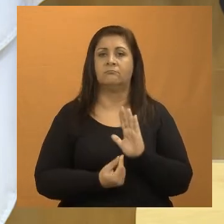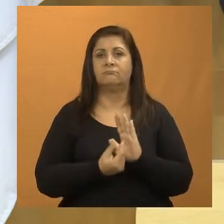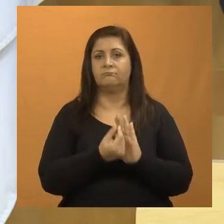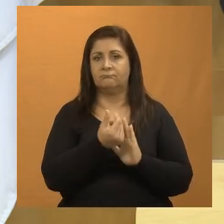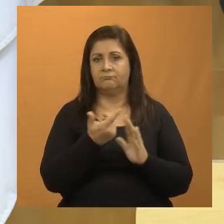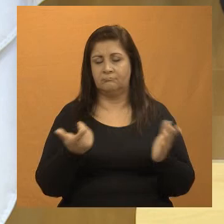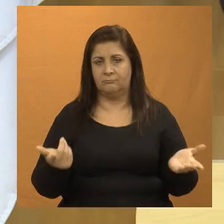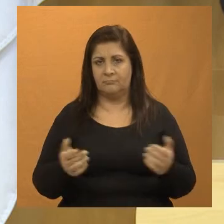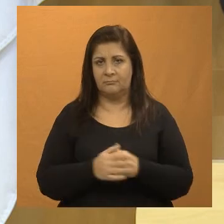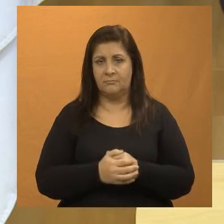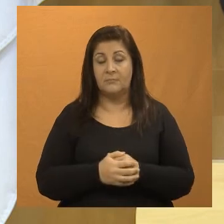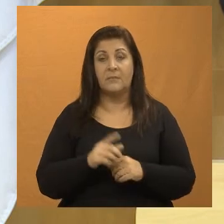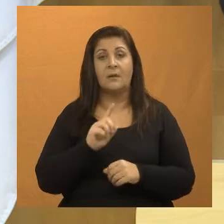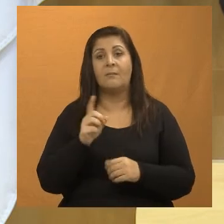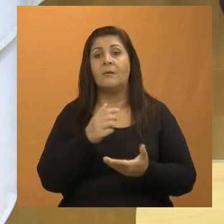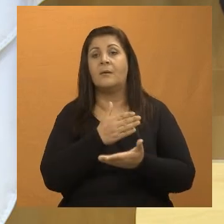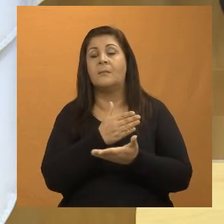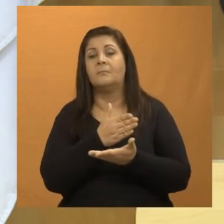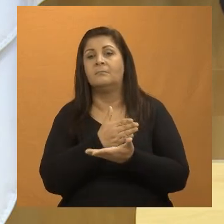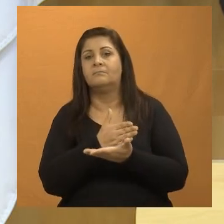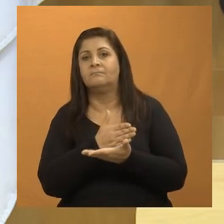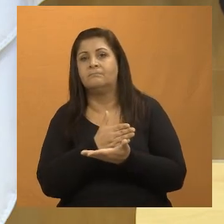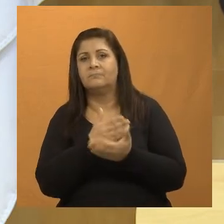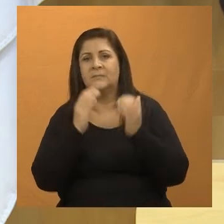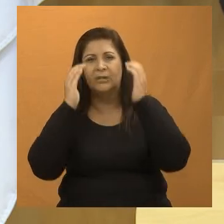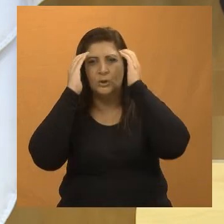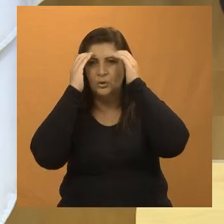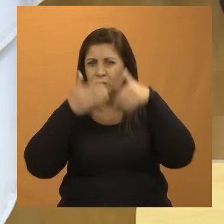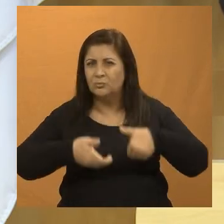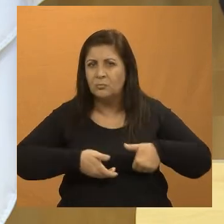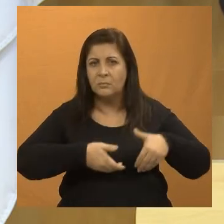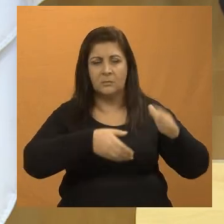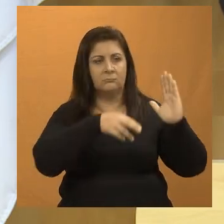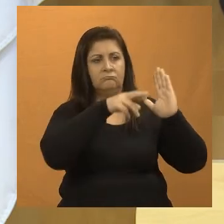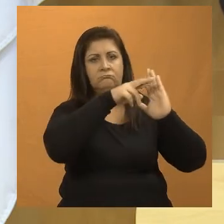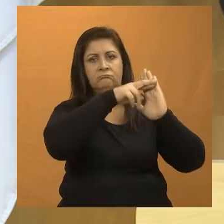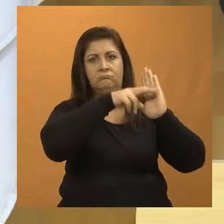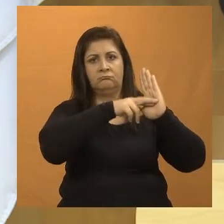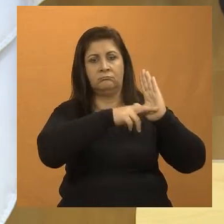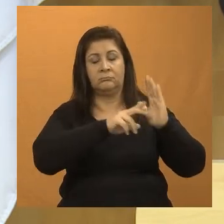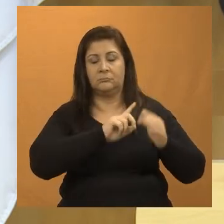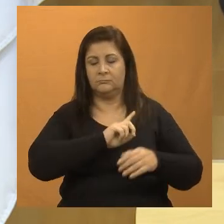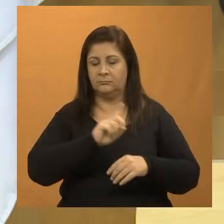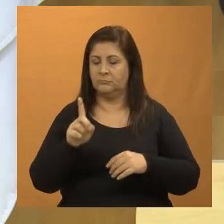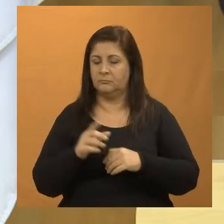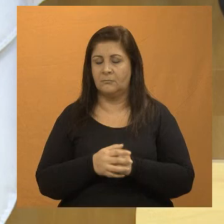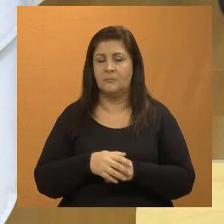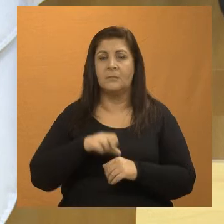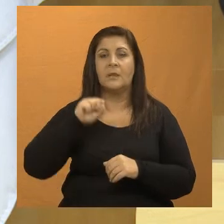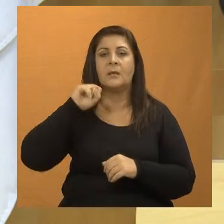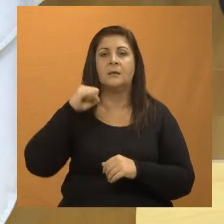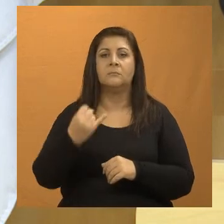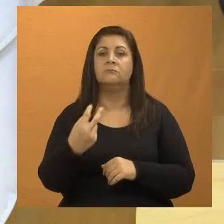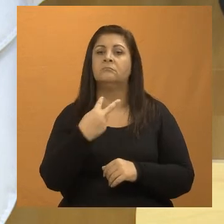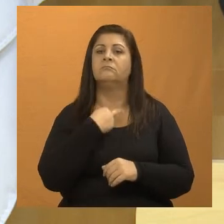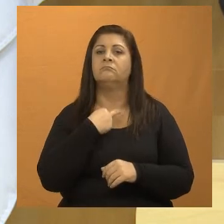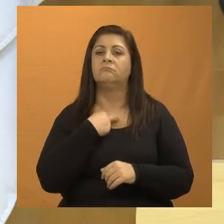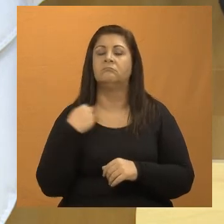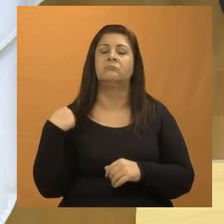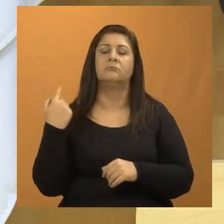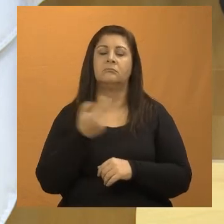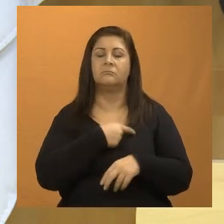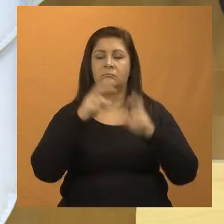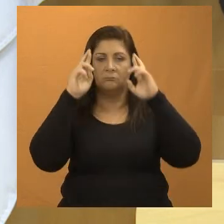passar por nenhuma regra que foi nos colocada da interdição. Se nós não podemos, nós respeitaremos